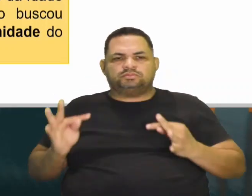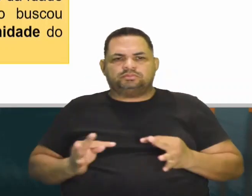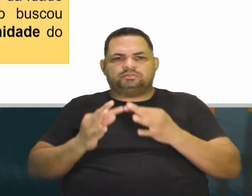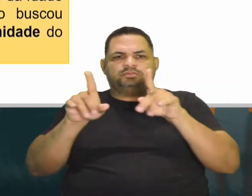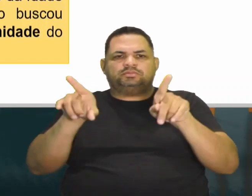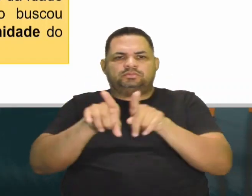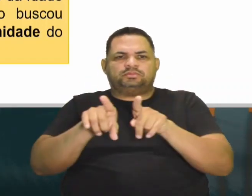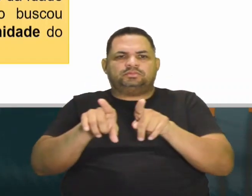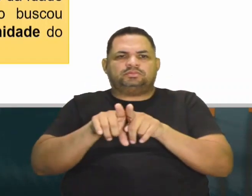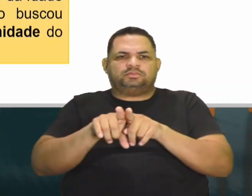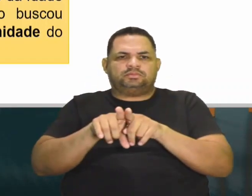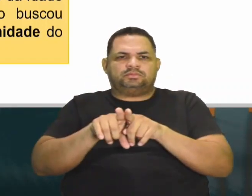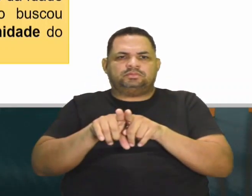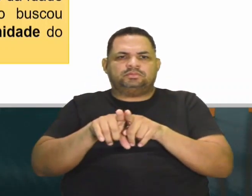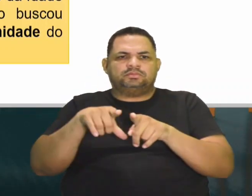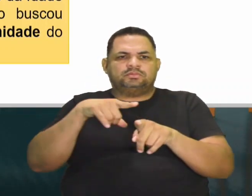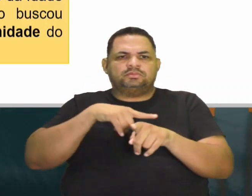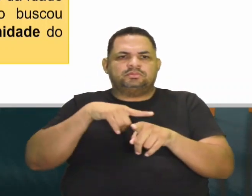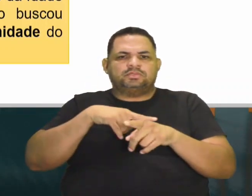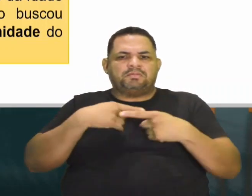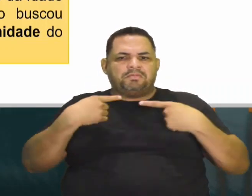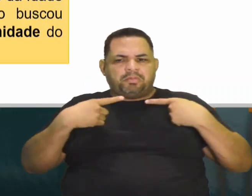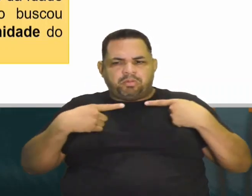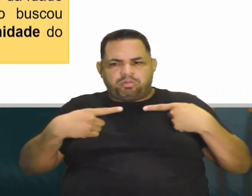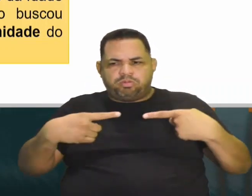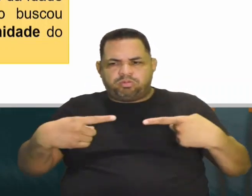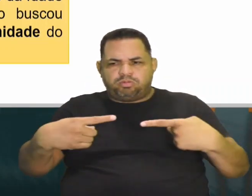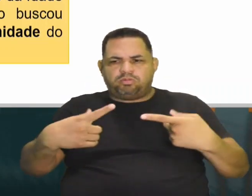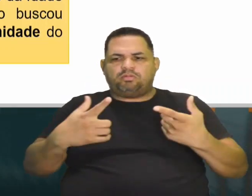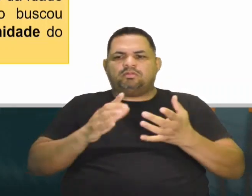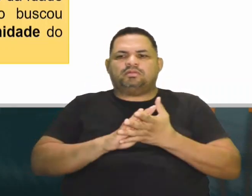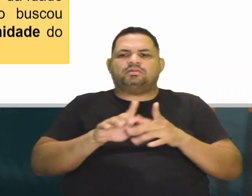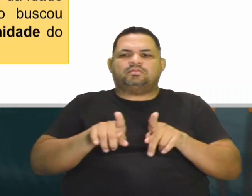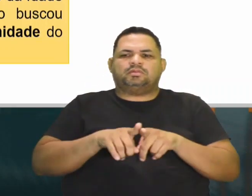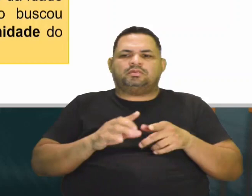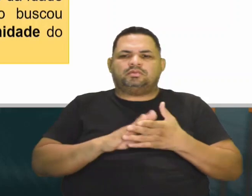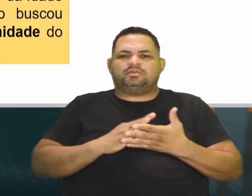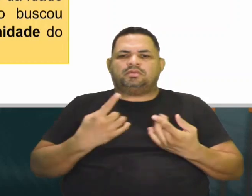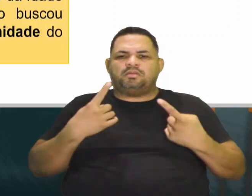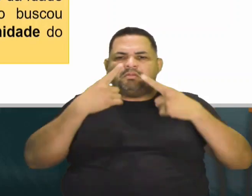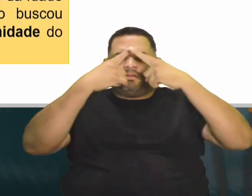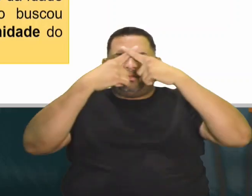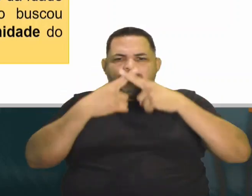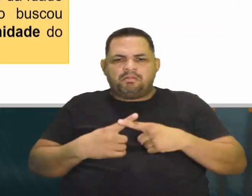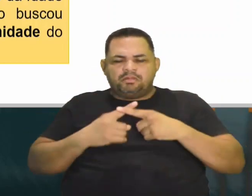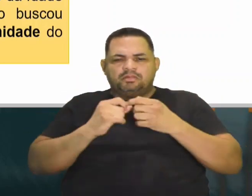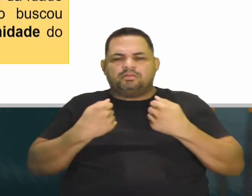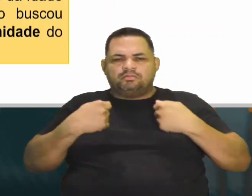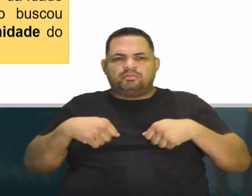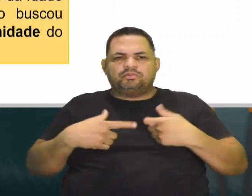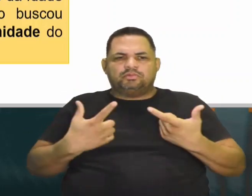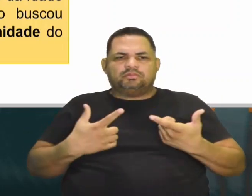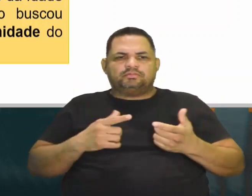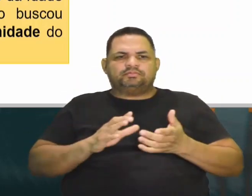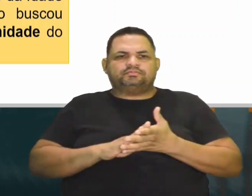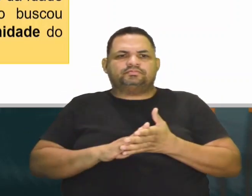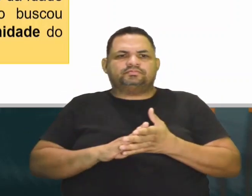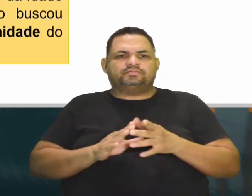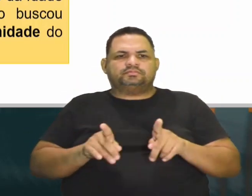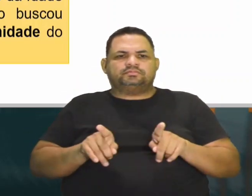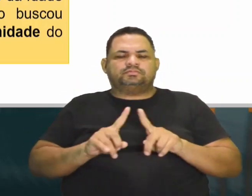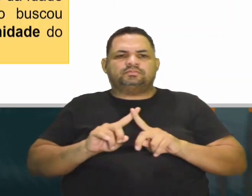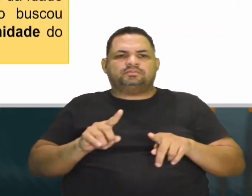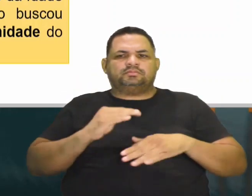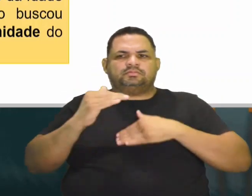também houve muitas guerras, né? As disputas de poder, né? Isso não é positivo, mas o